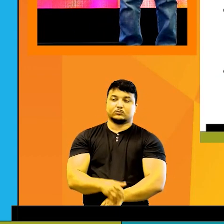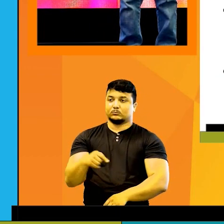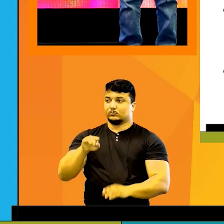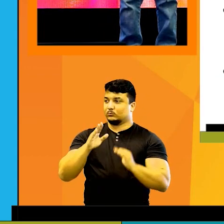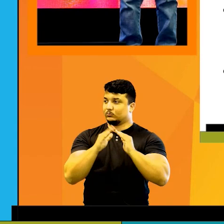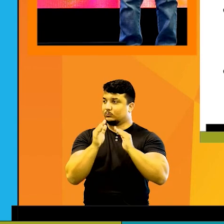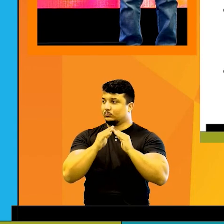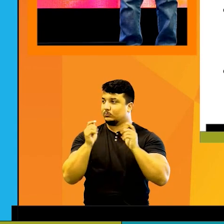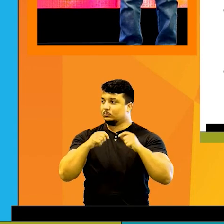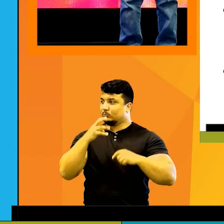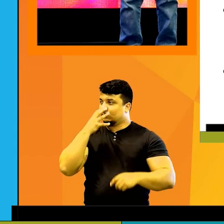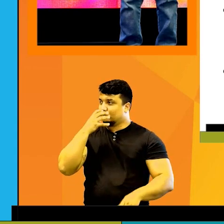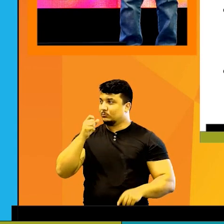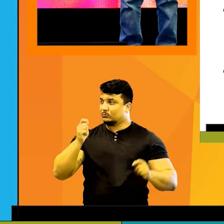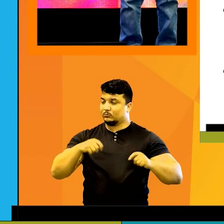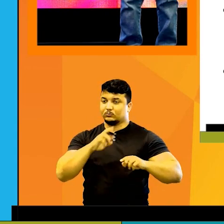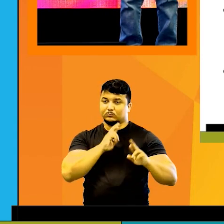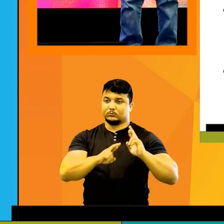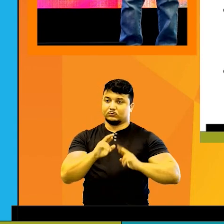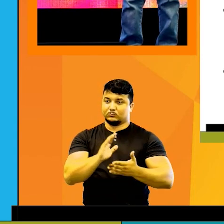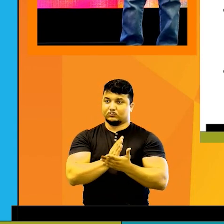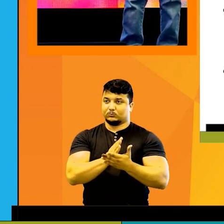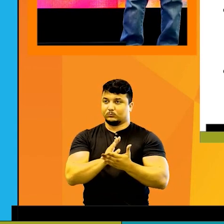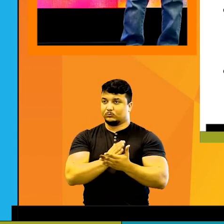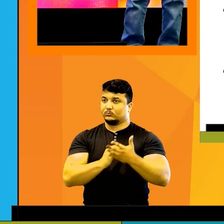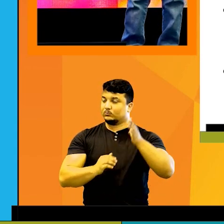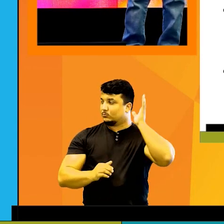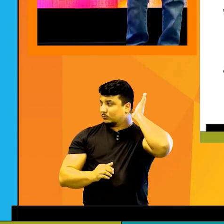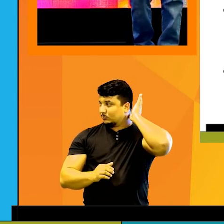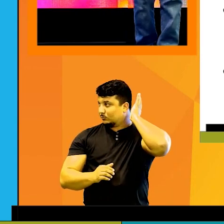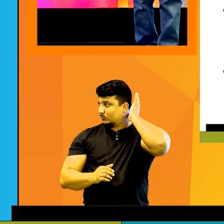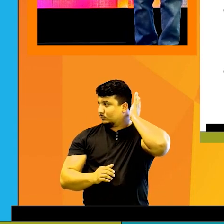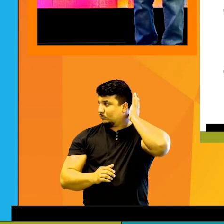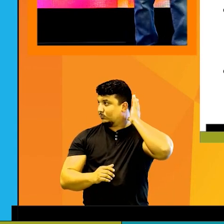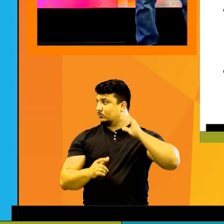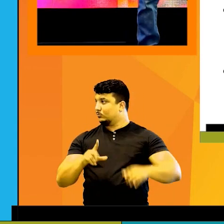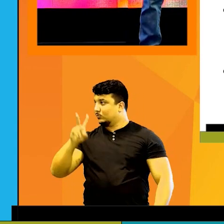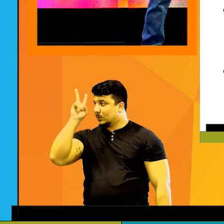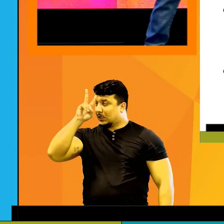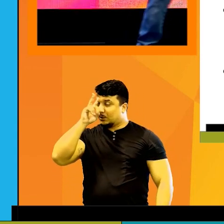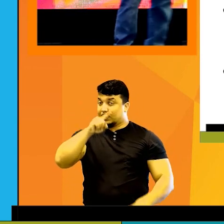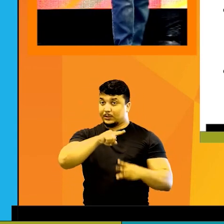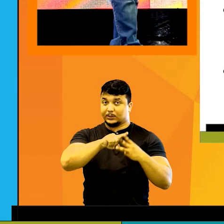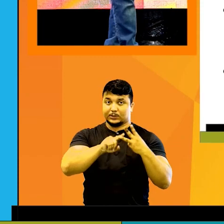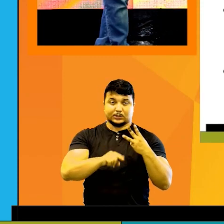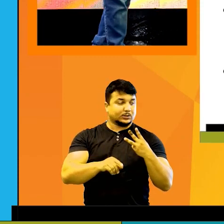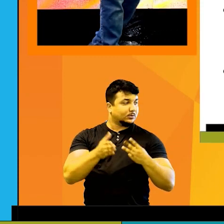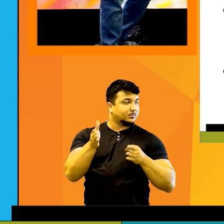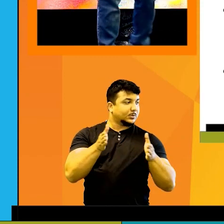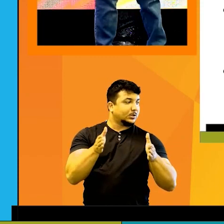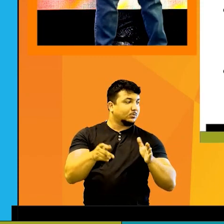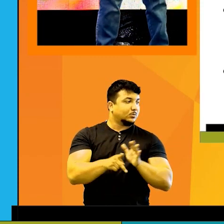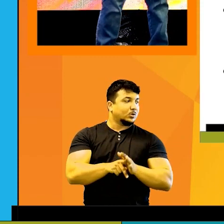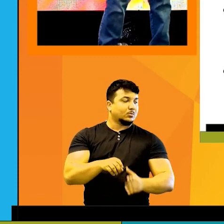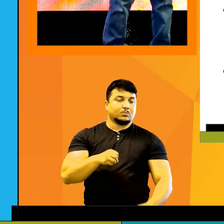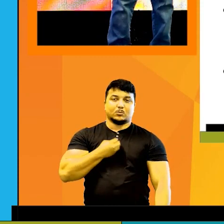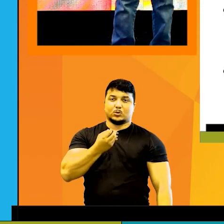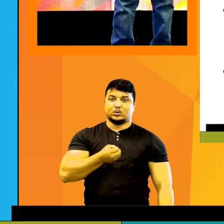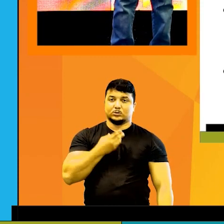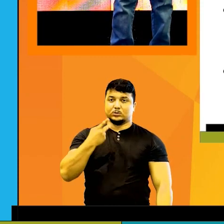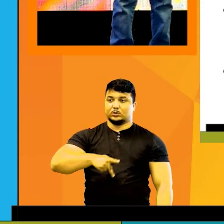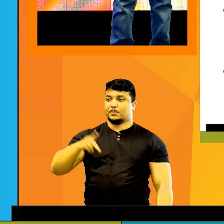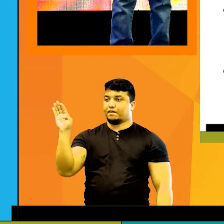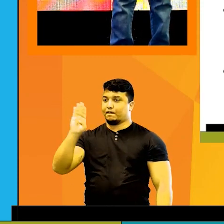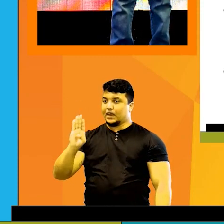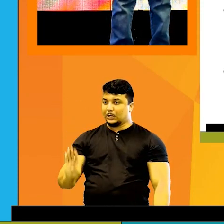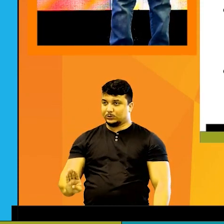casa, para dar tempo para a gente resolver algumas questões. Aí eu estou relembrando as 3 fases da poesia romântica